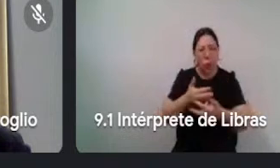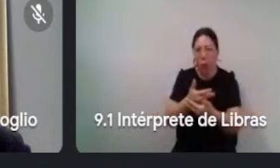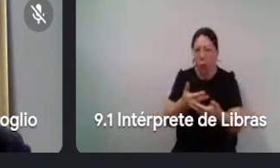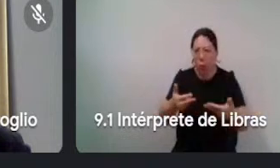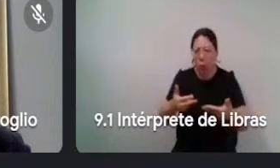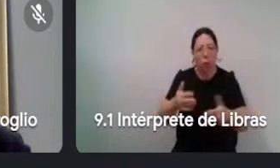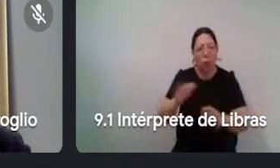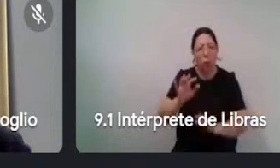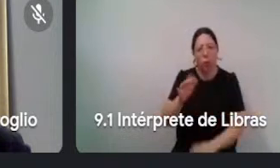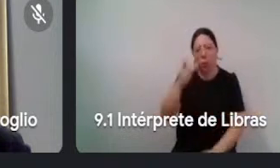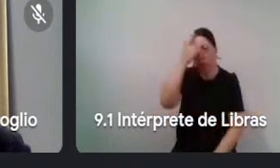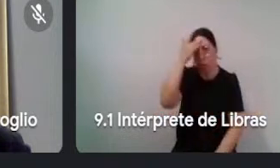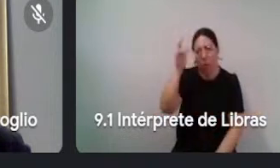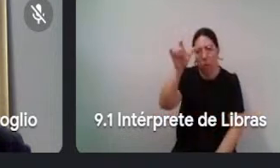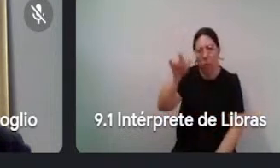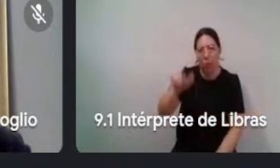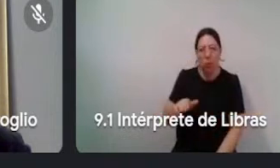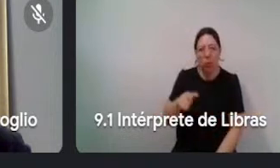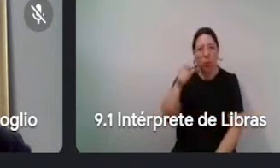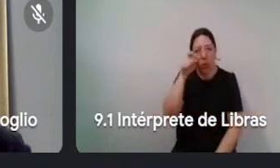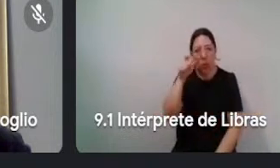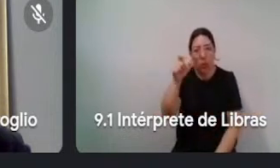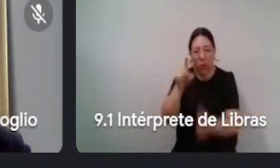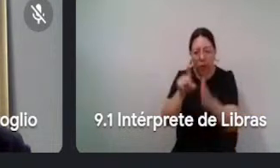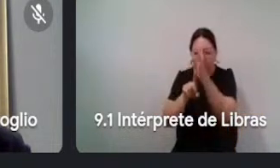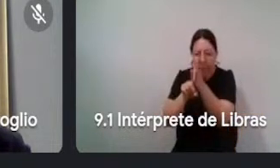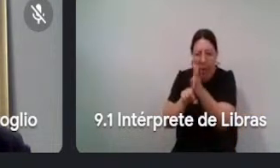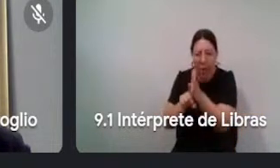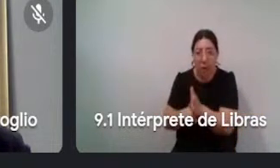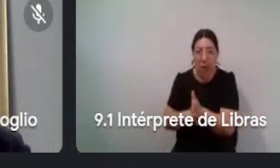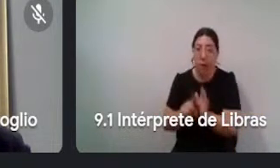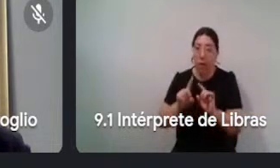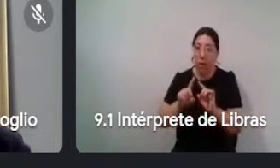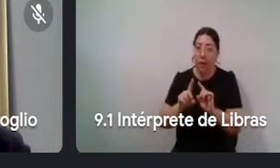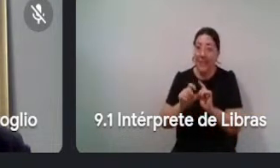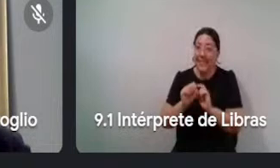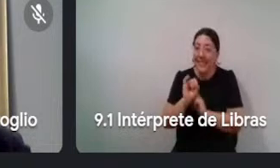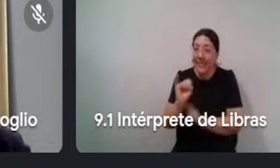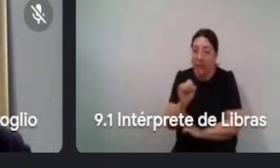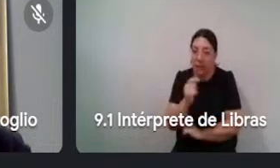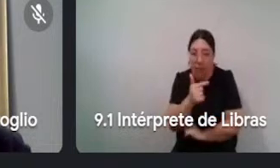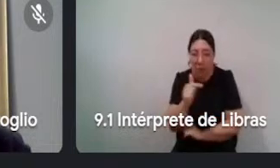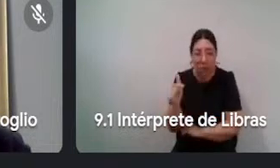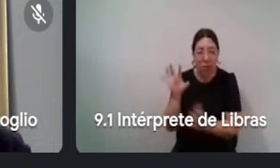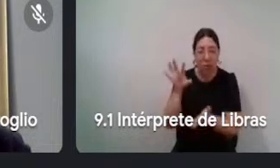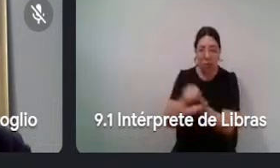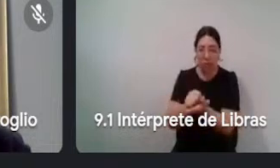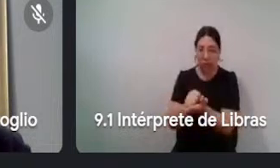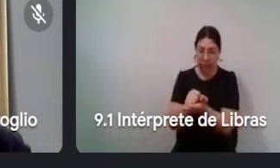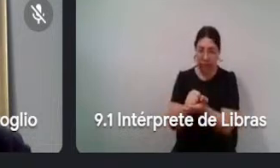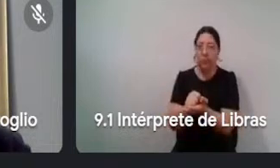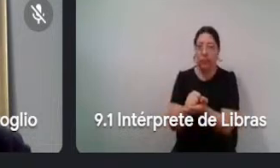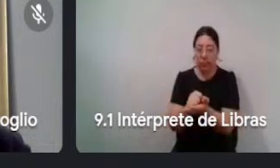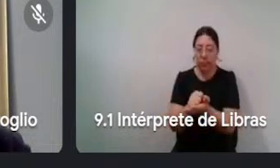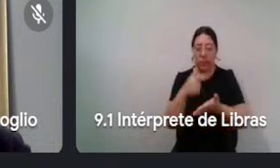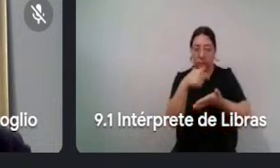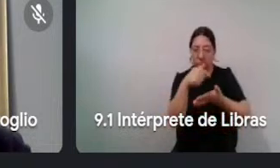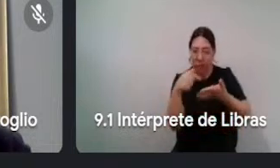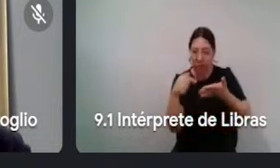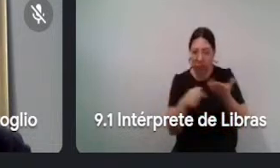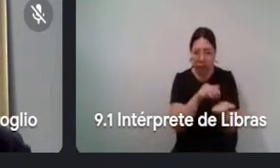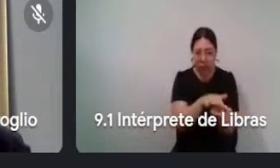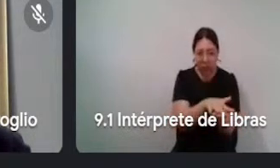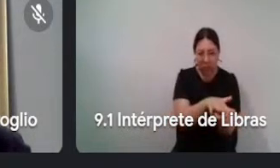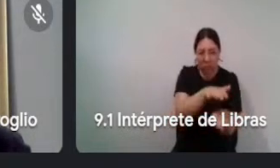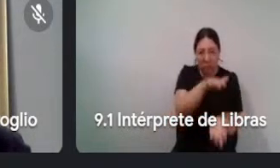prévio registro das informações obrigatórias. Todavia, pelos elementos constantes nos autos, percebe-se